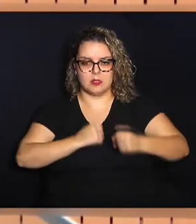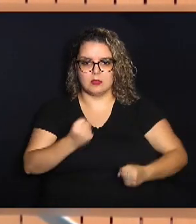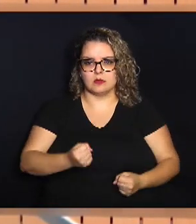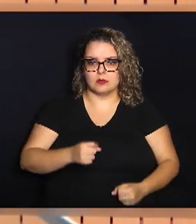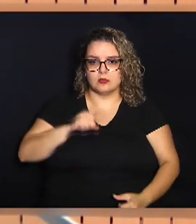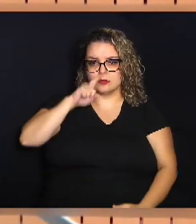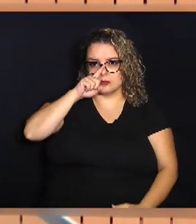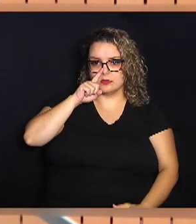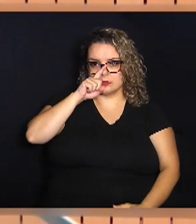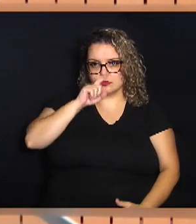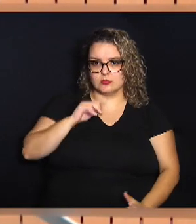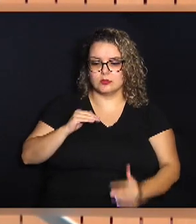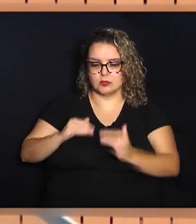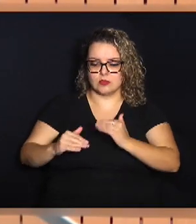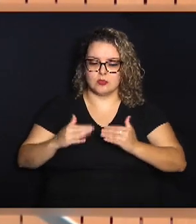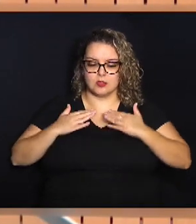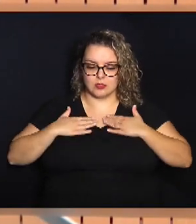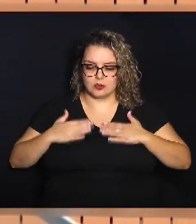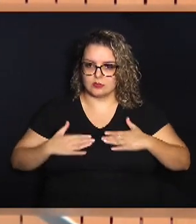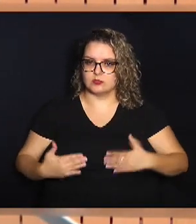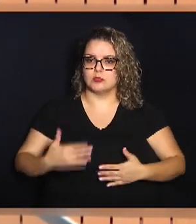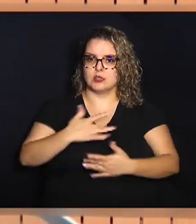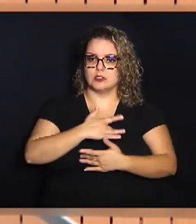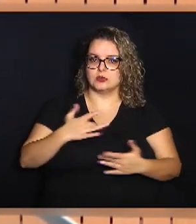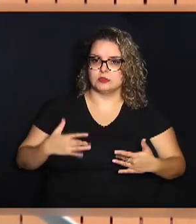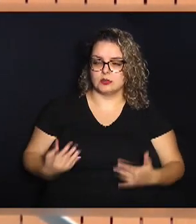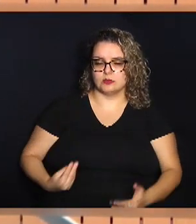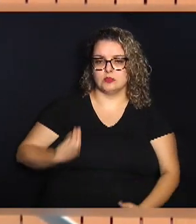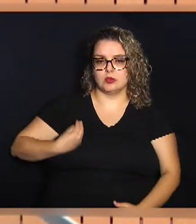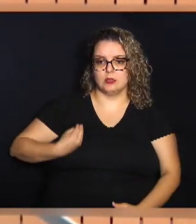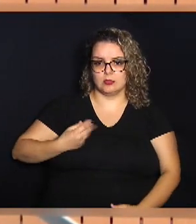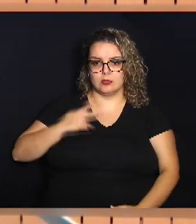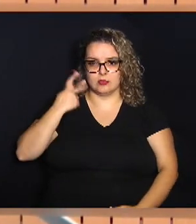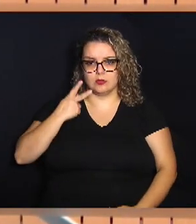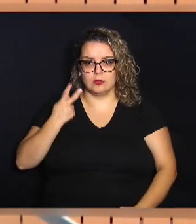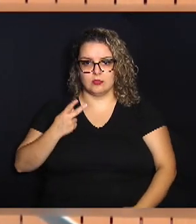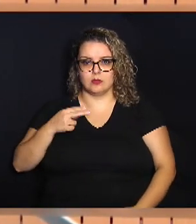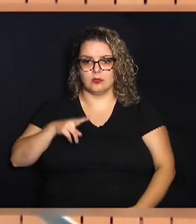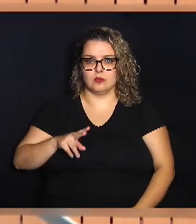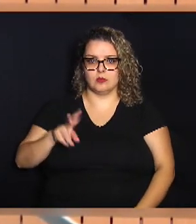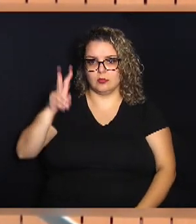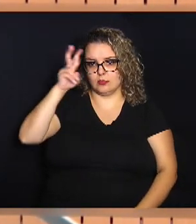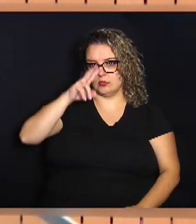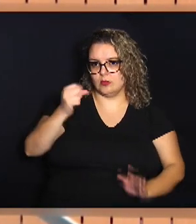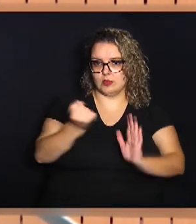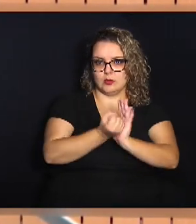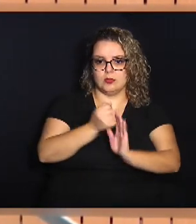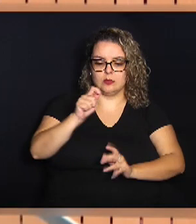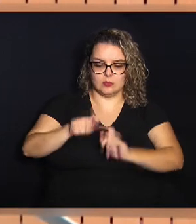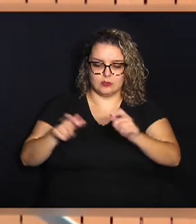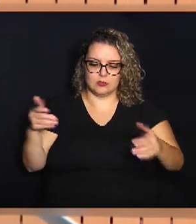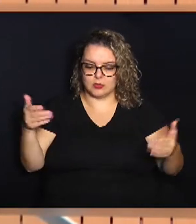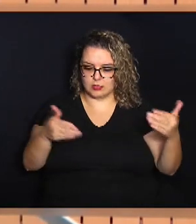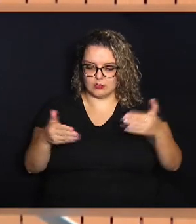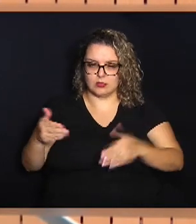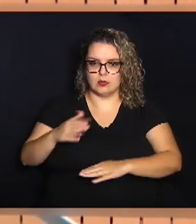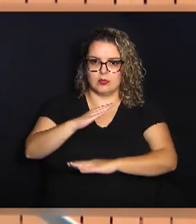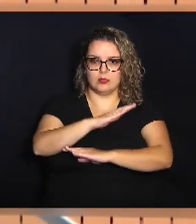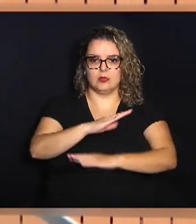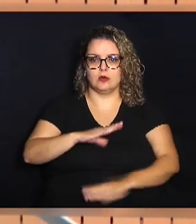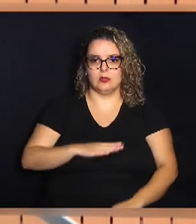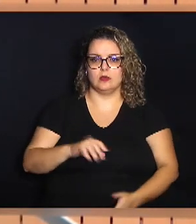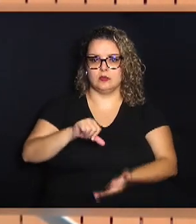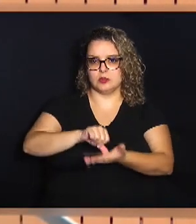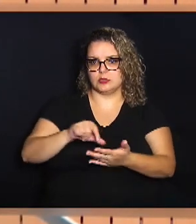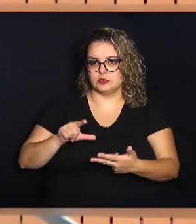risco à integridade física dos parlamentares ou do patrimônio ou das pessoas que frequentam a sede do